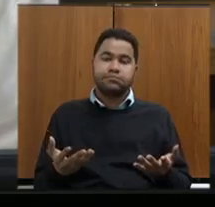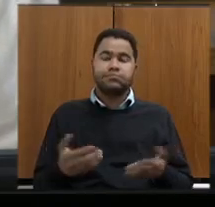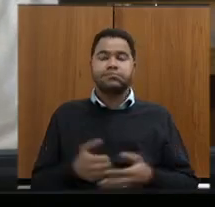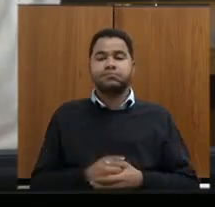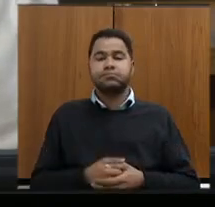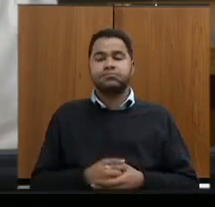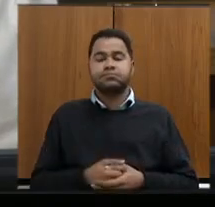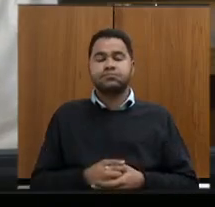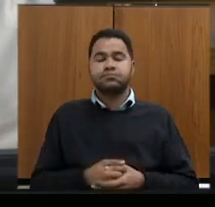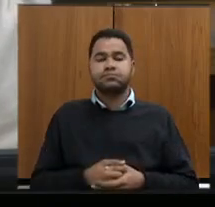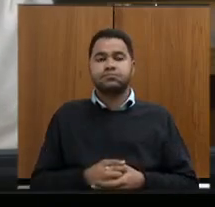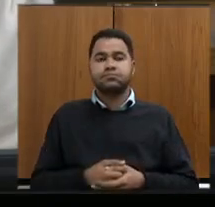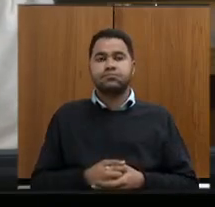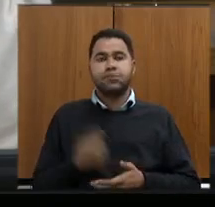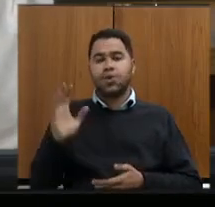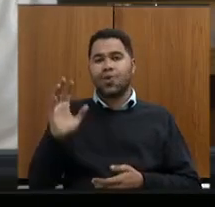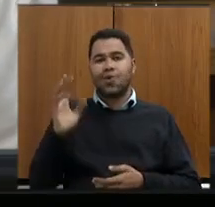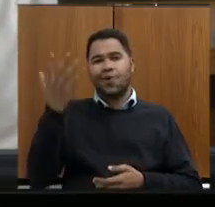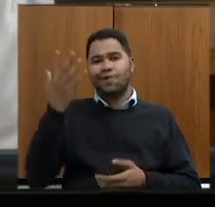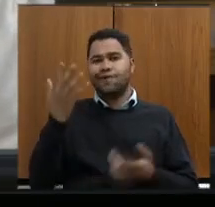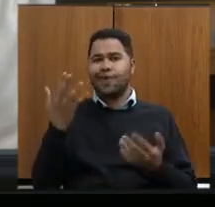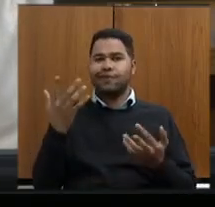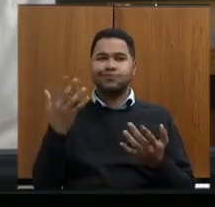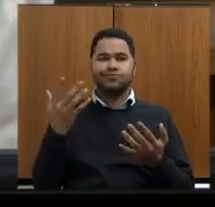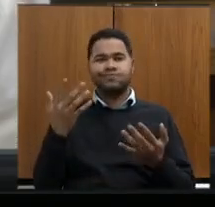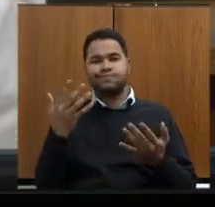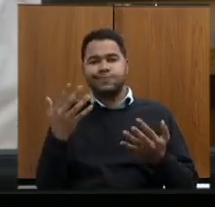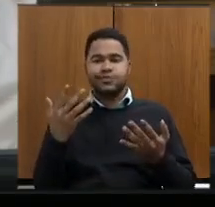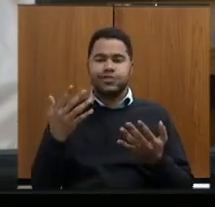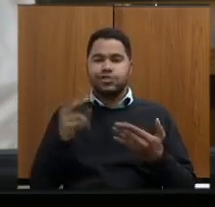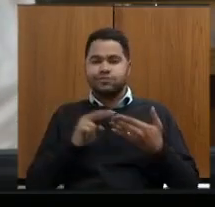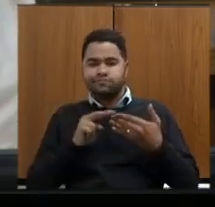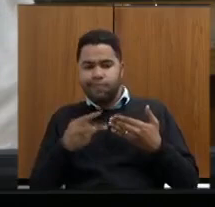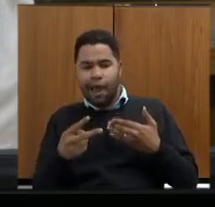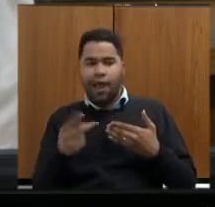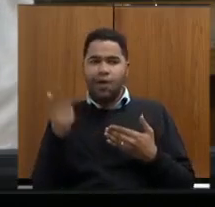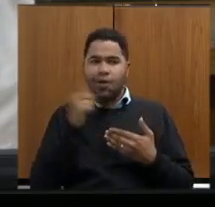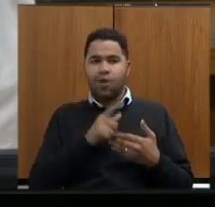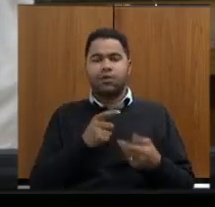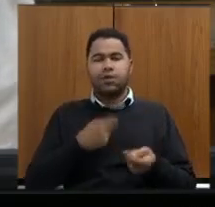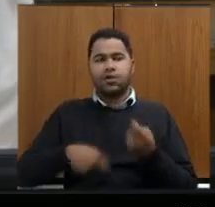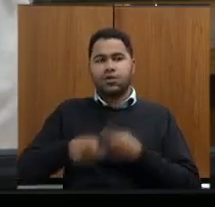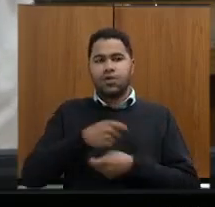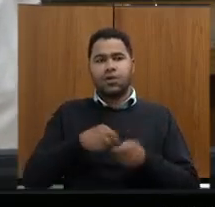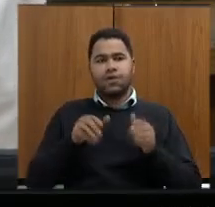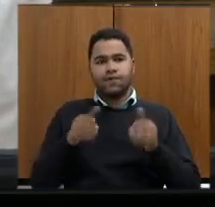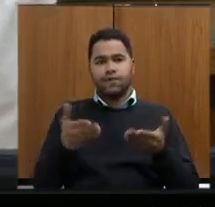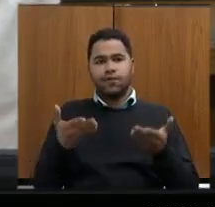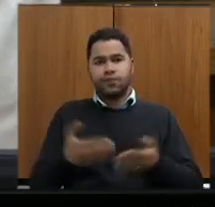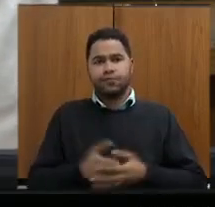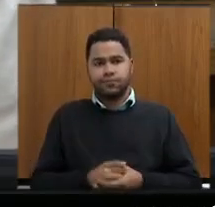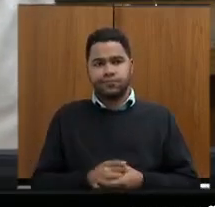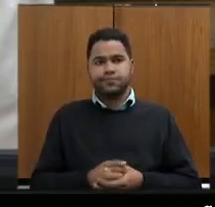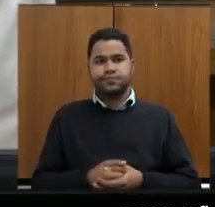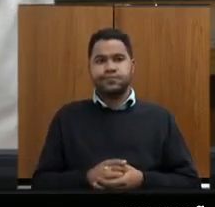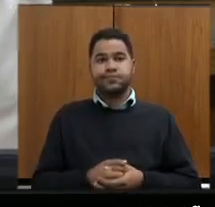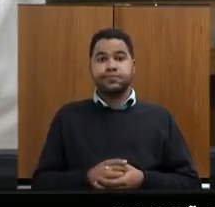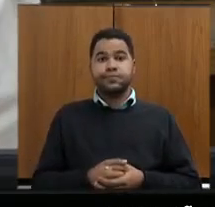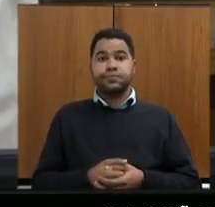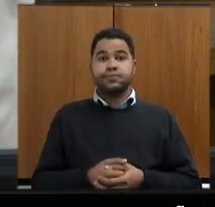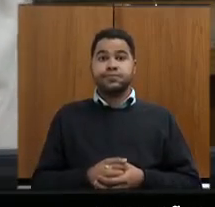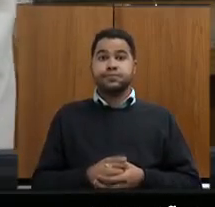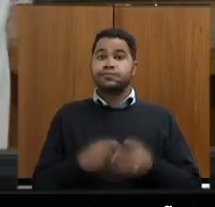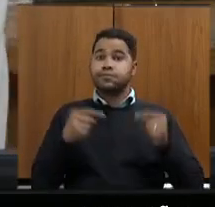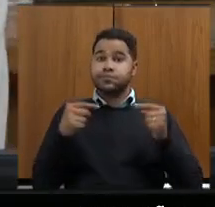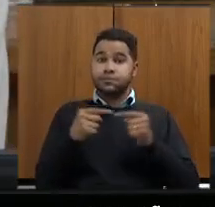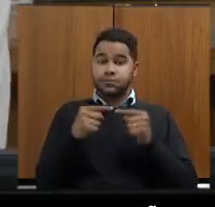item um efeito colateral desse conseguir fazer uma negociação deste porte com relação